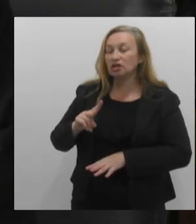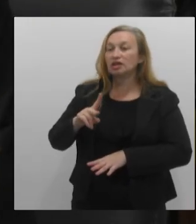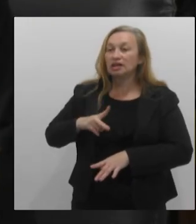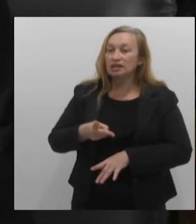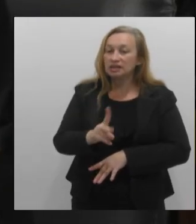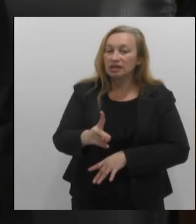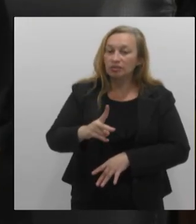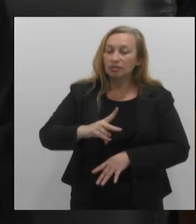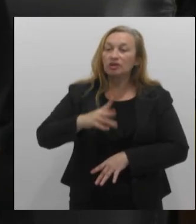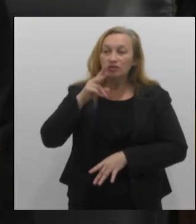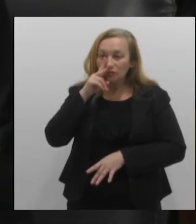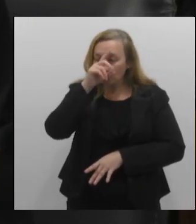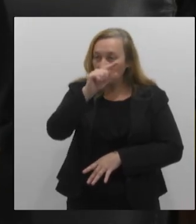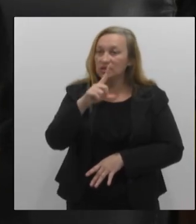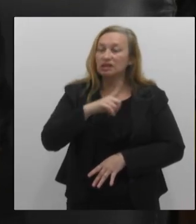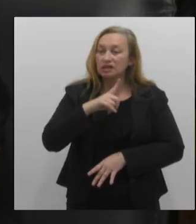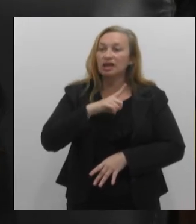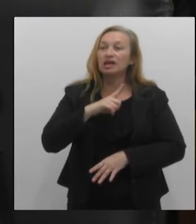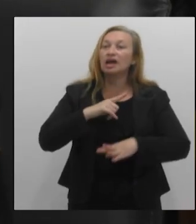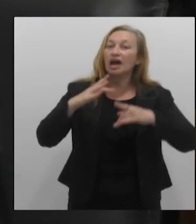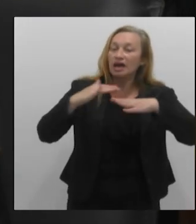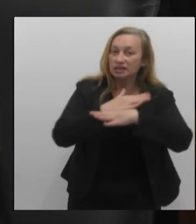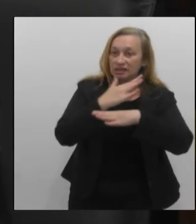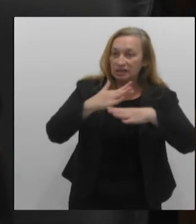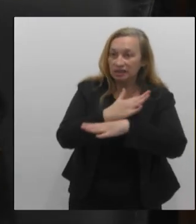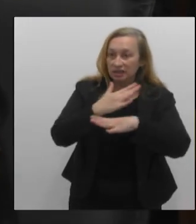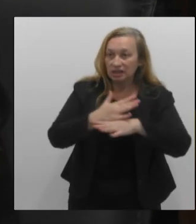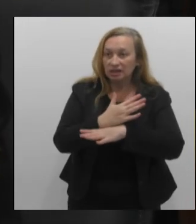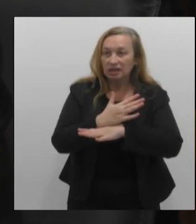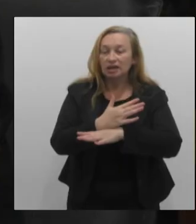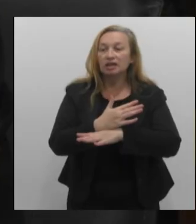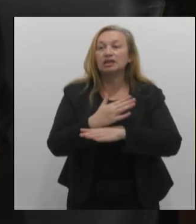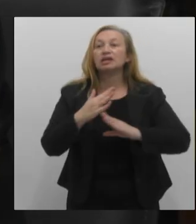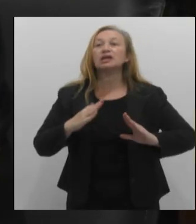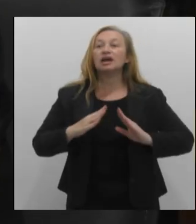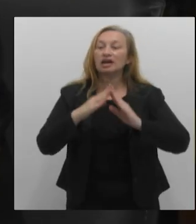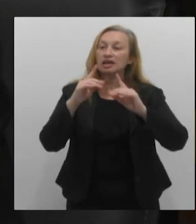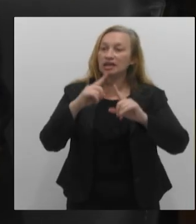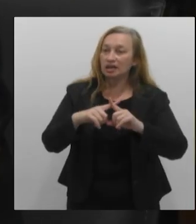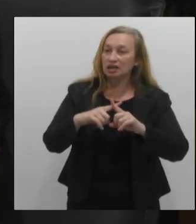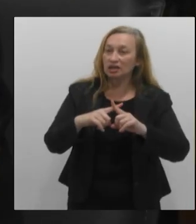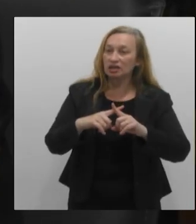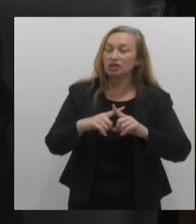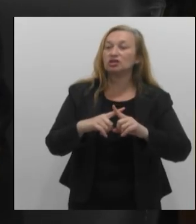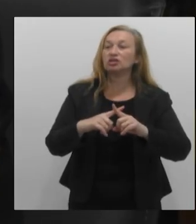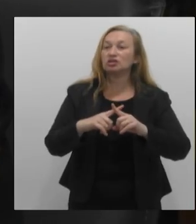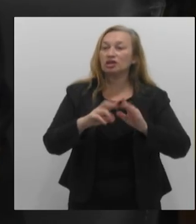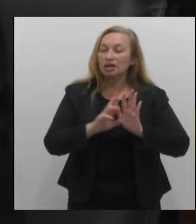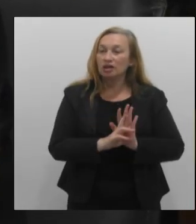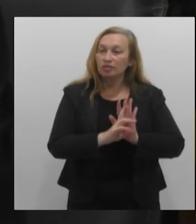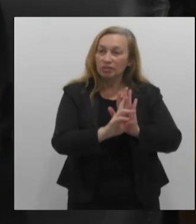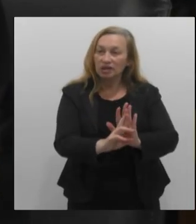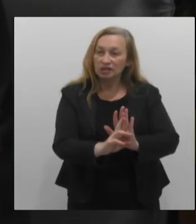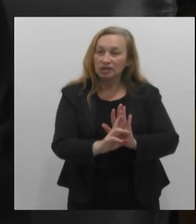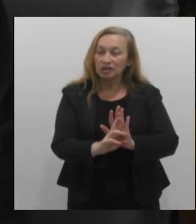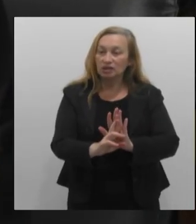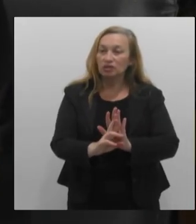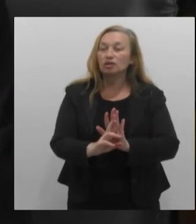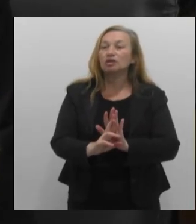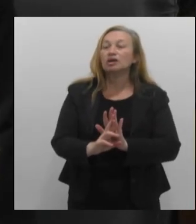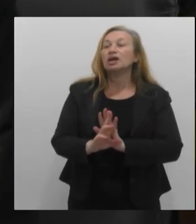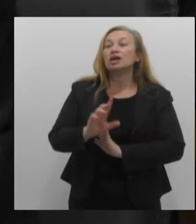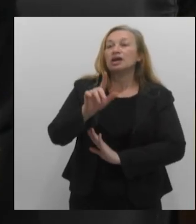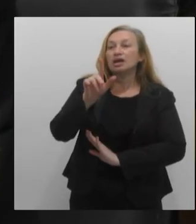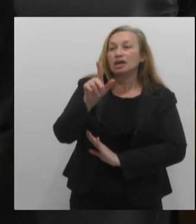busca do bem. A esta cidade e arquidiocese, muito lhe cabe o título que lhe deu o imperador Dom Pedro I por